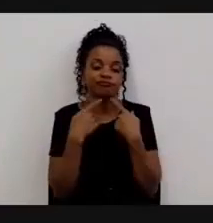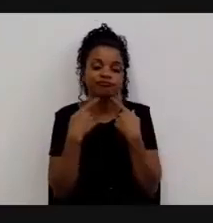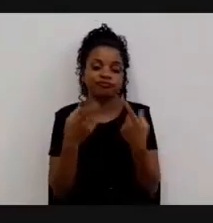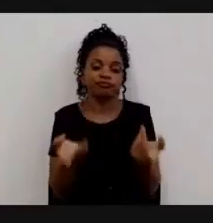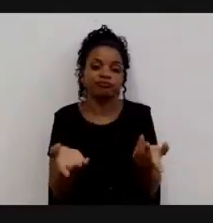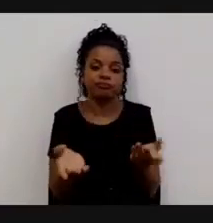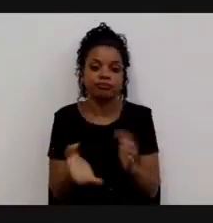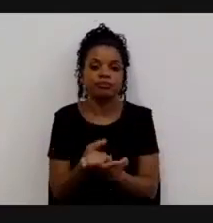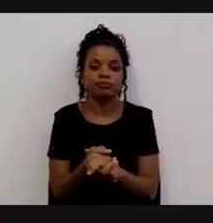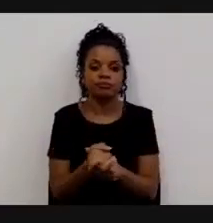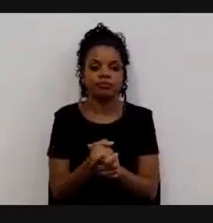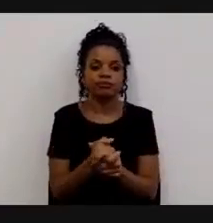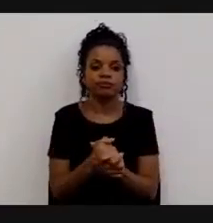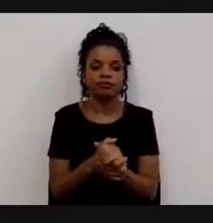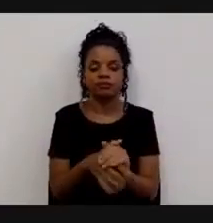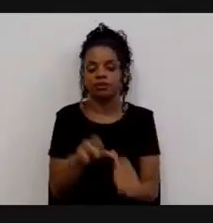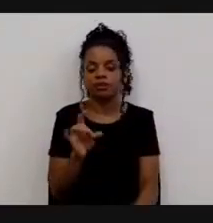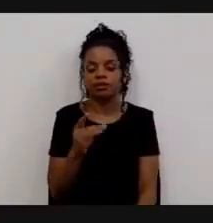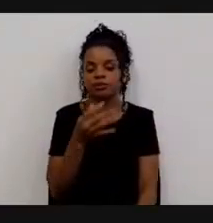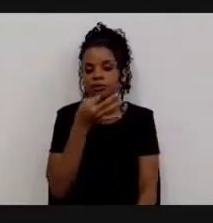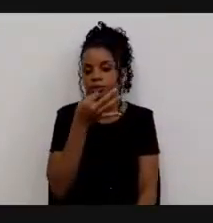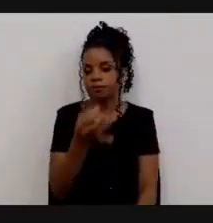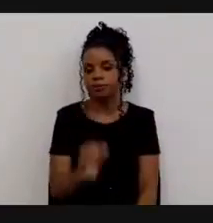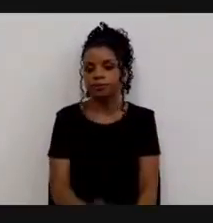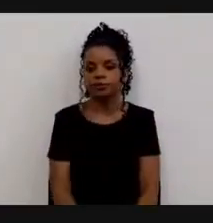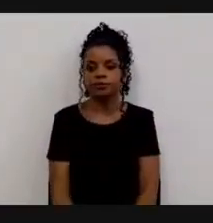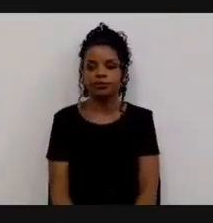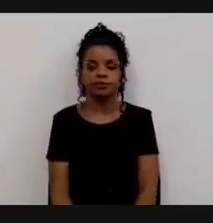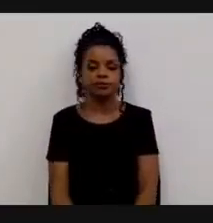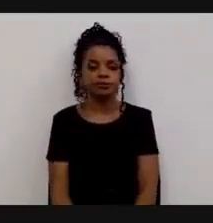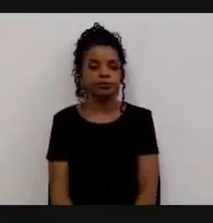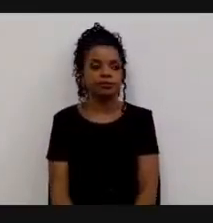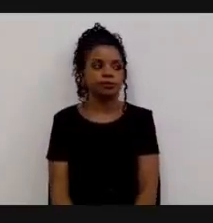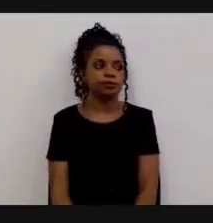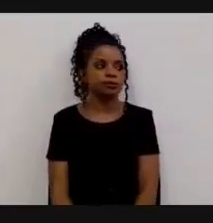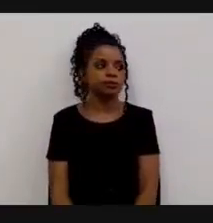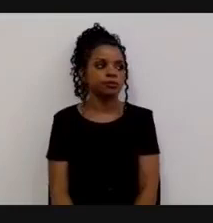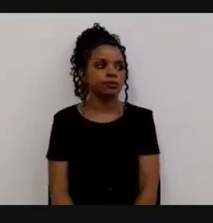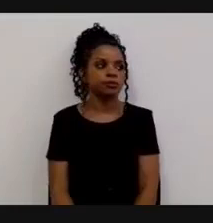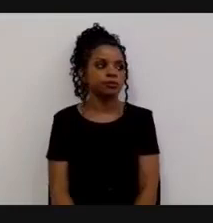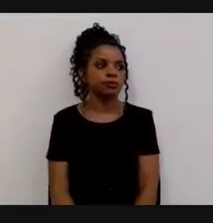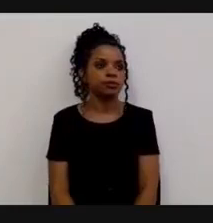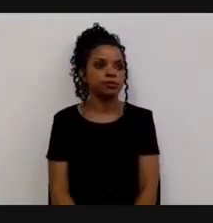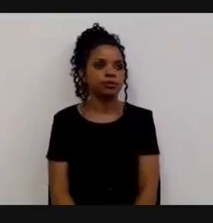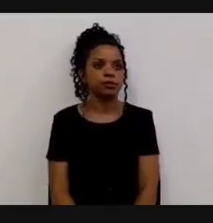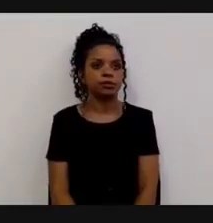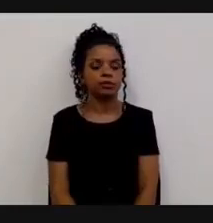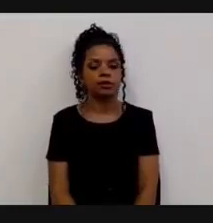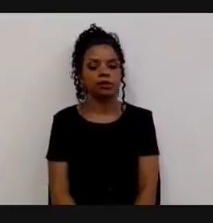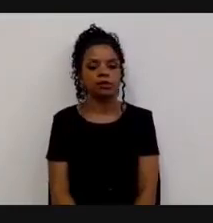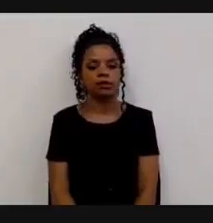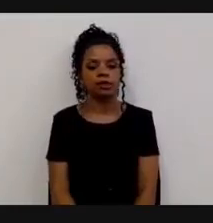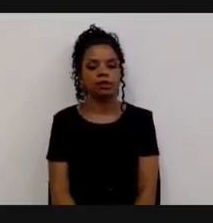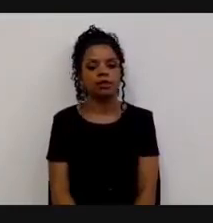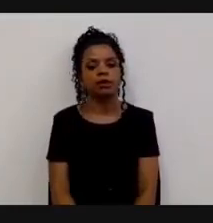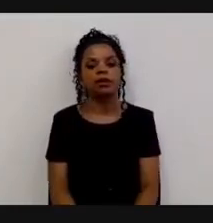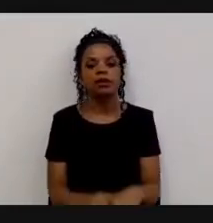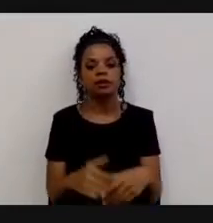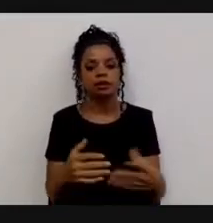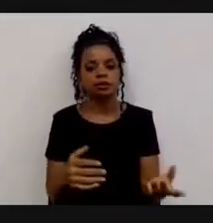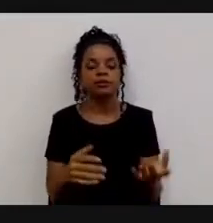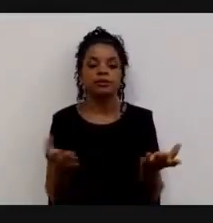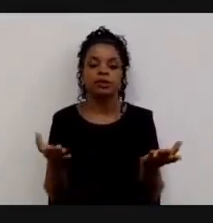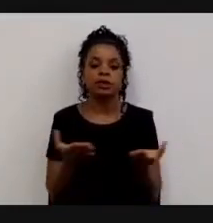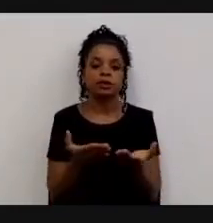jeito, né? Só queria colocar essa pontuação. Perfeito. Antes da gente concluir, que a gente já vai chegando no nosso limite aqui de horário, mas eu